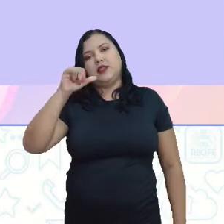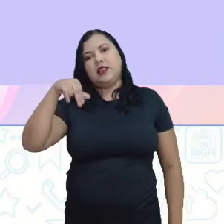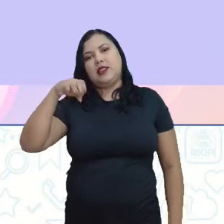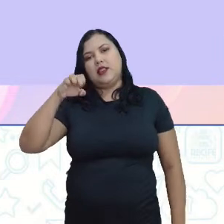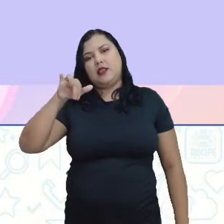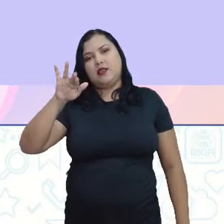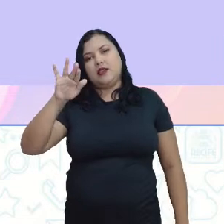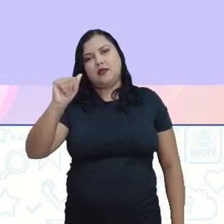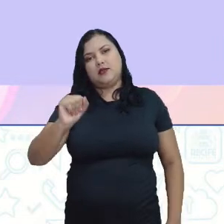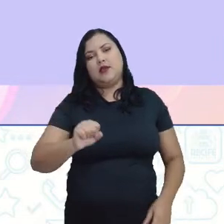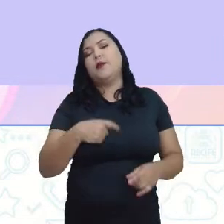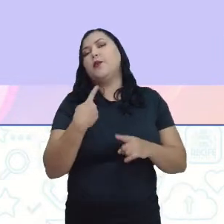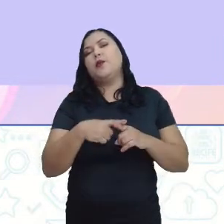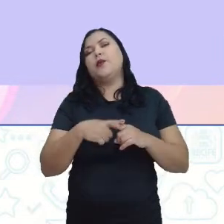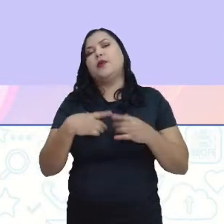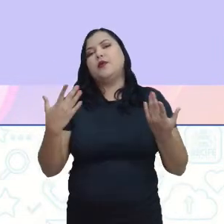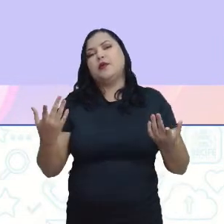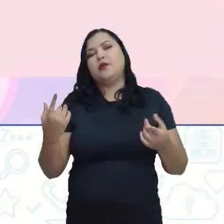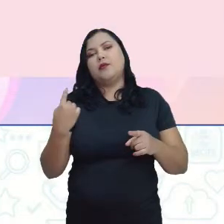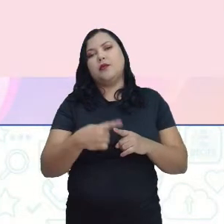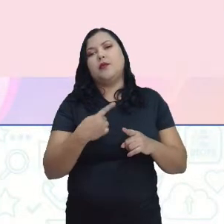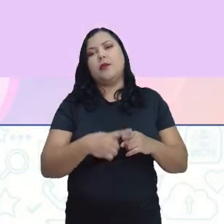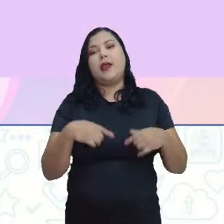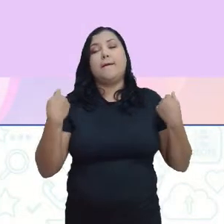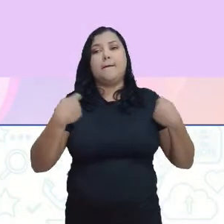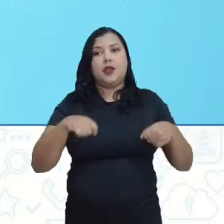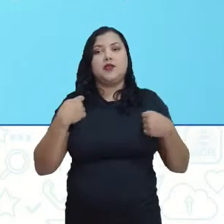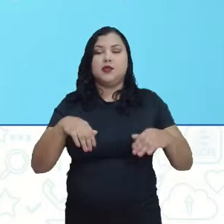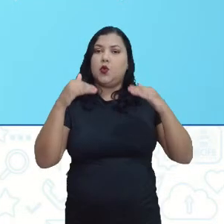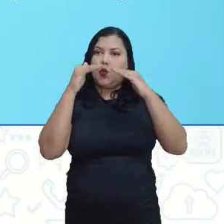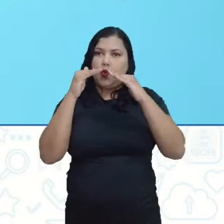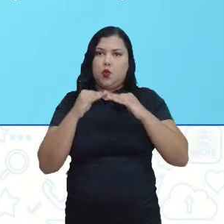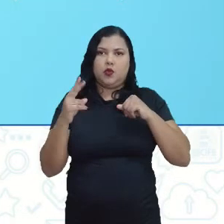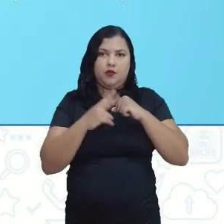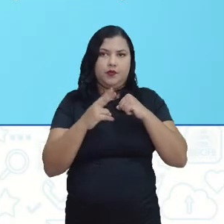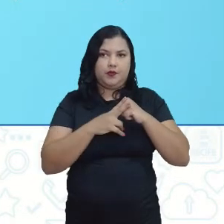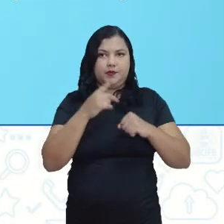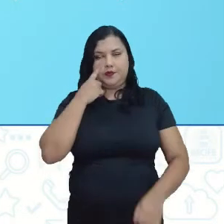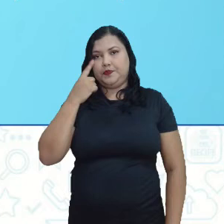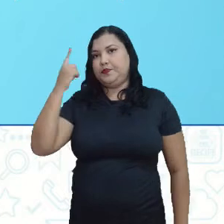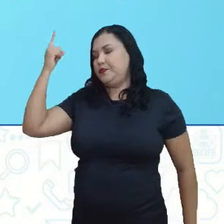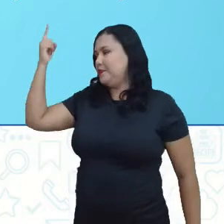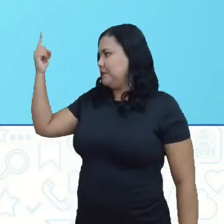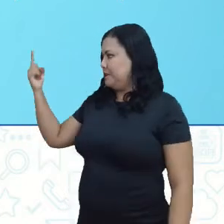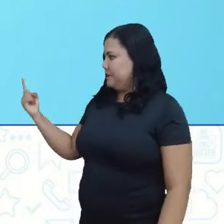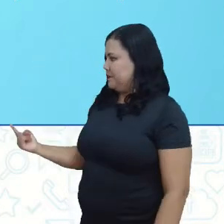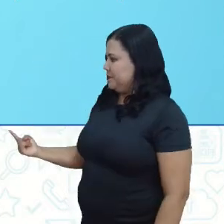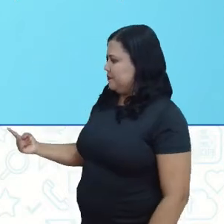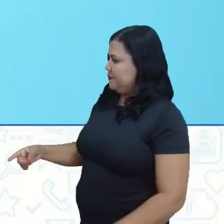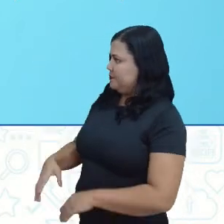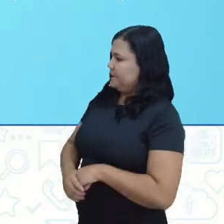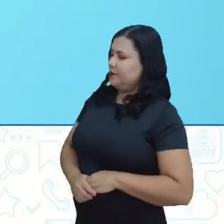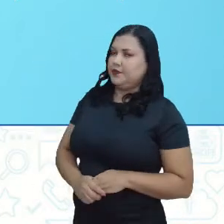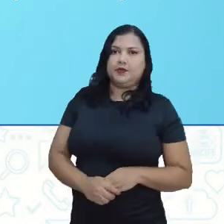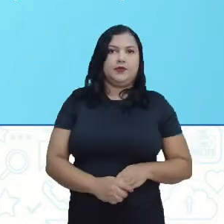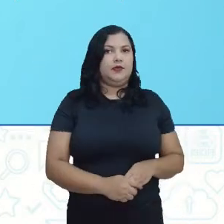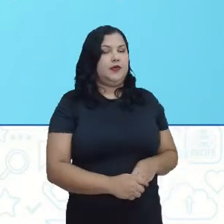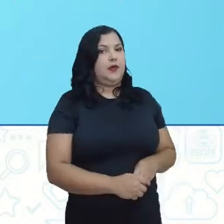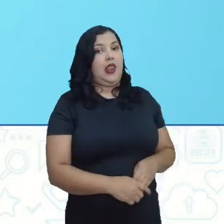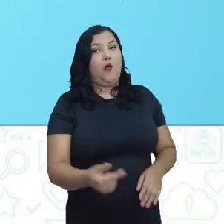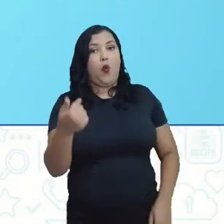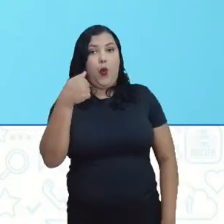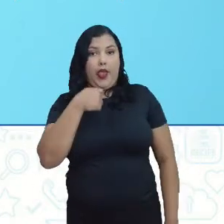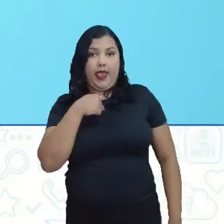quê? Porque a desinência precisa concordar com o verbo. Tá? Então, ó, a primeira pessoa do singular, o